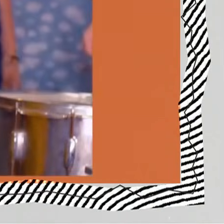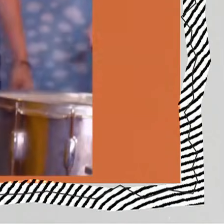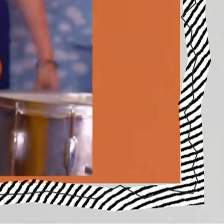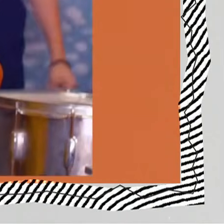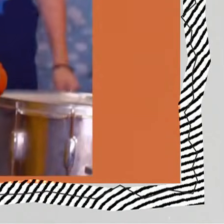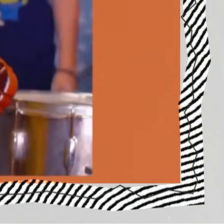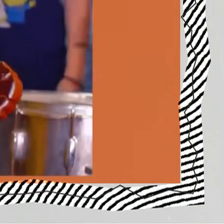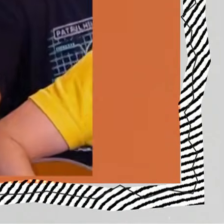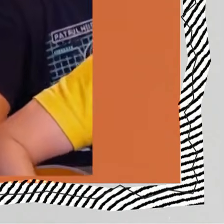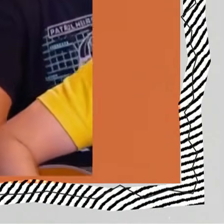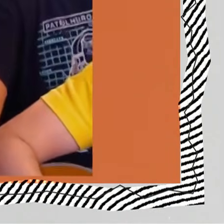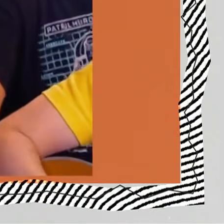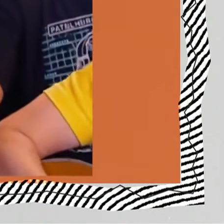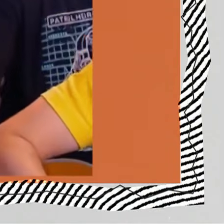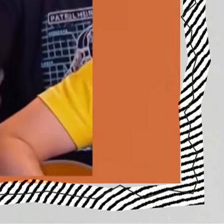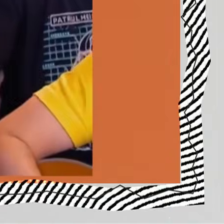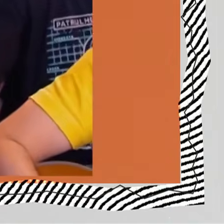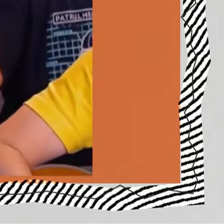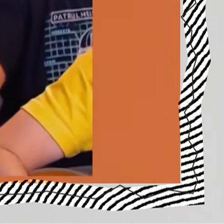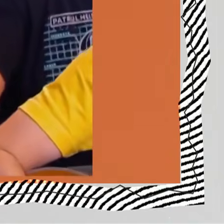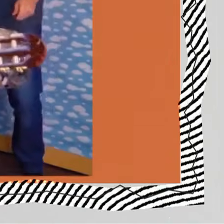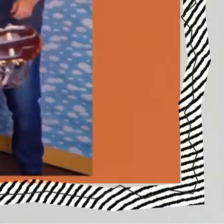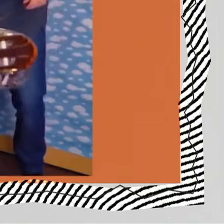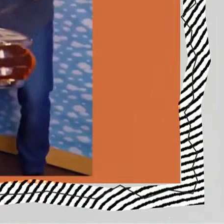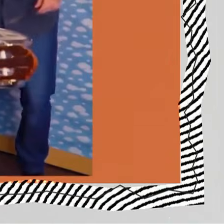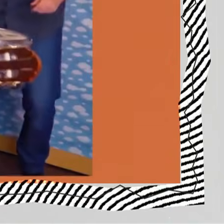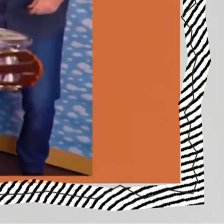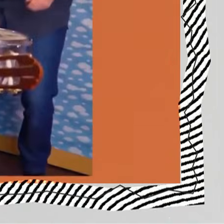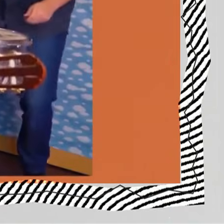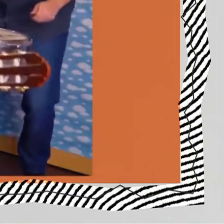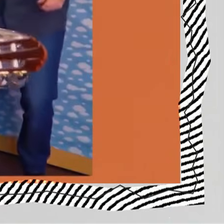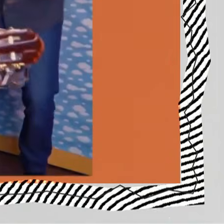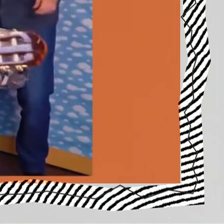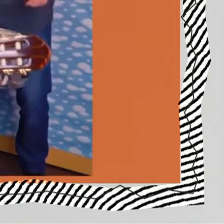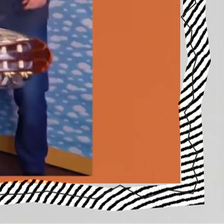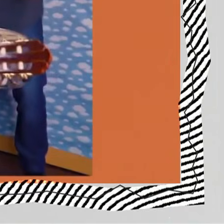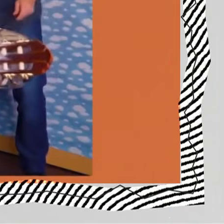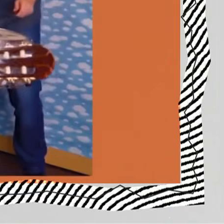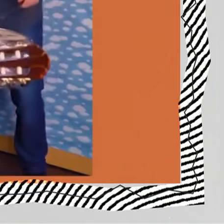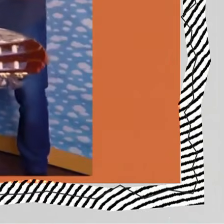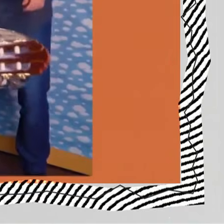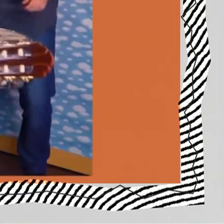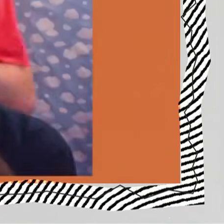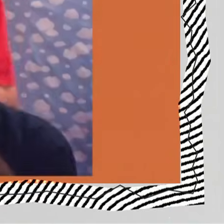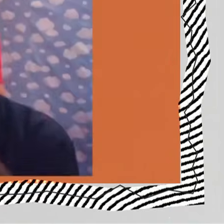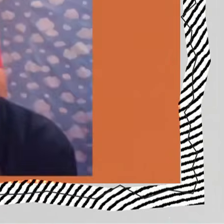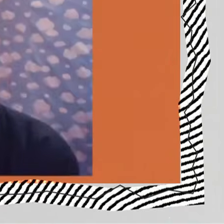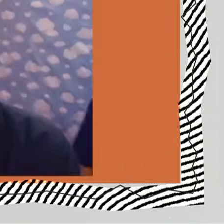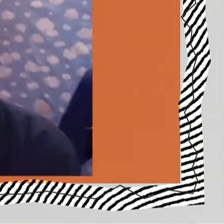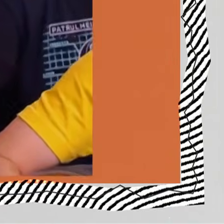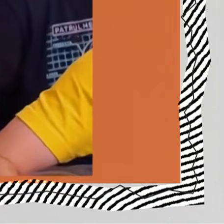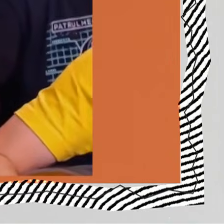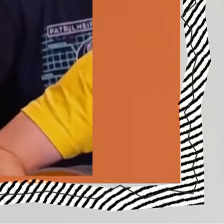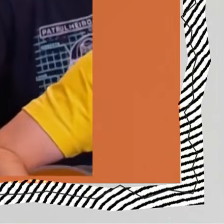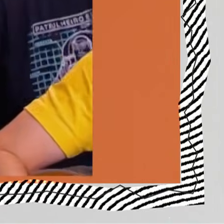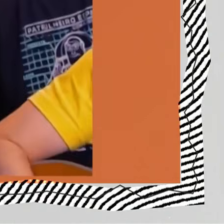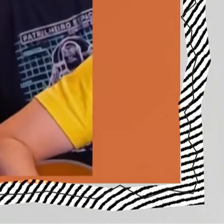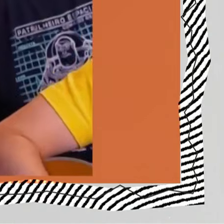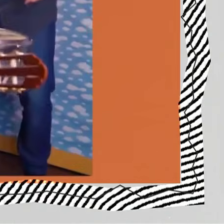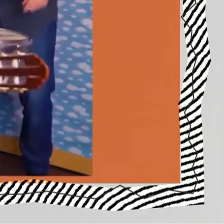Se a fase é ruim e são tantos problemas que não tem